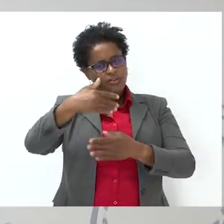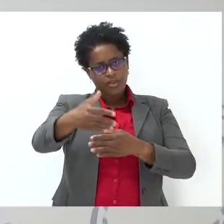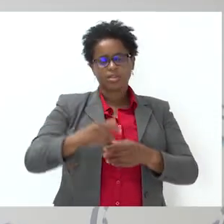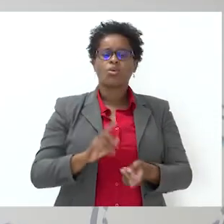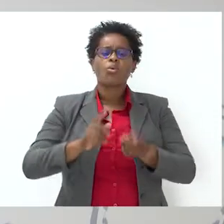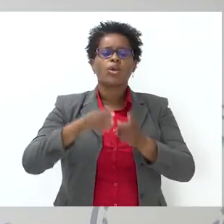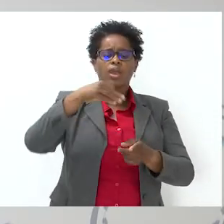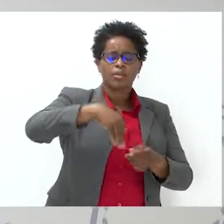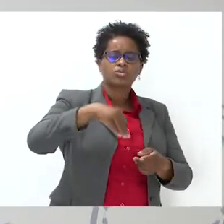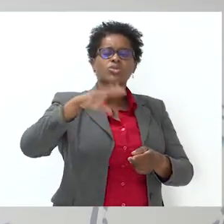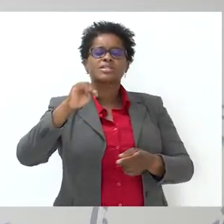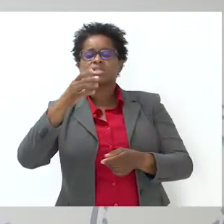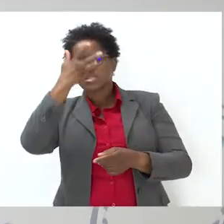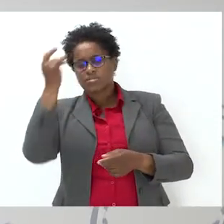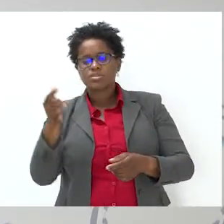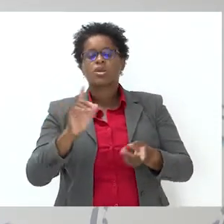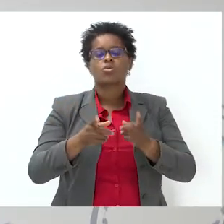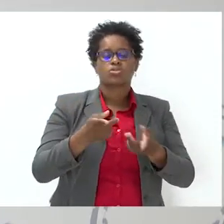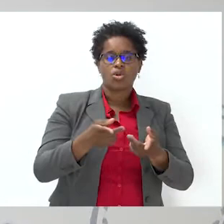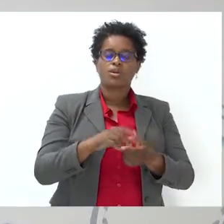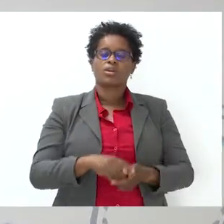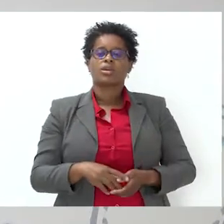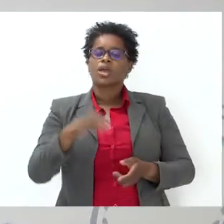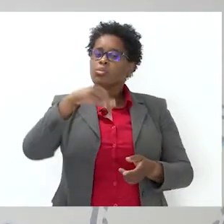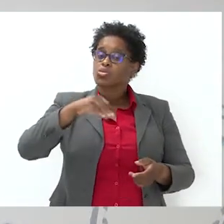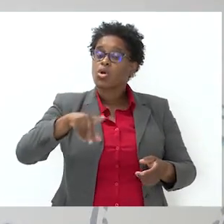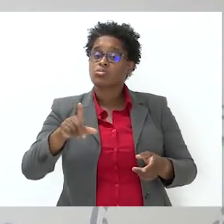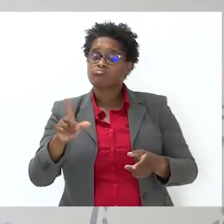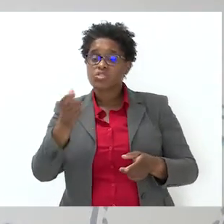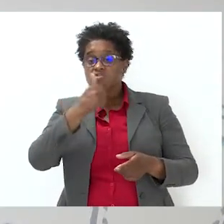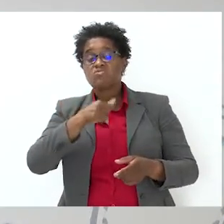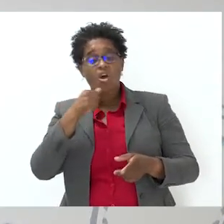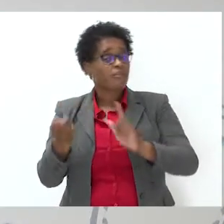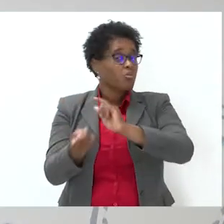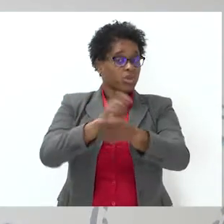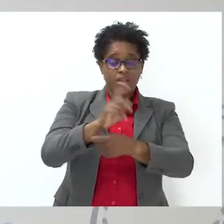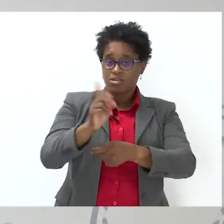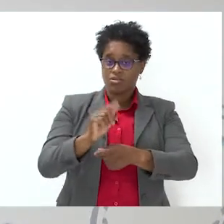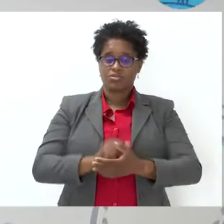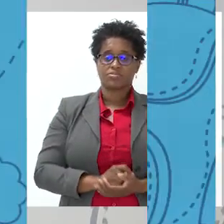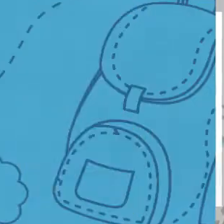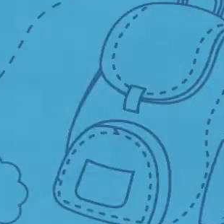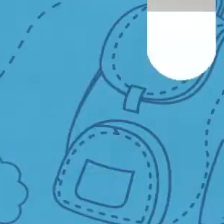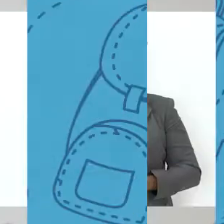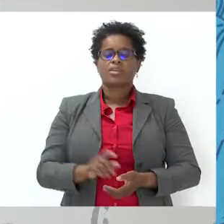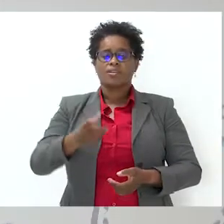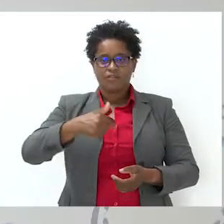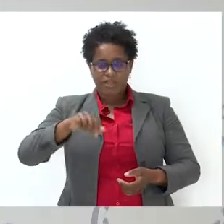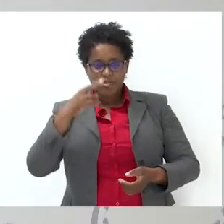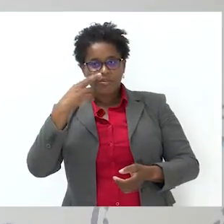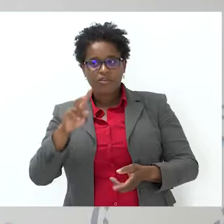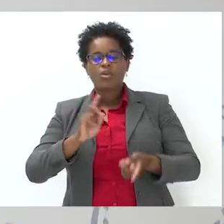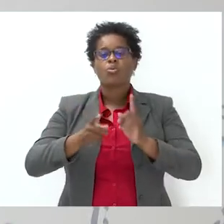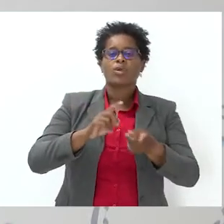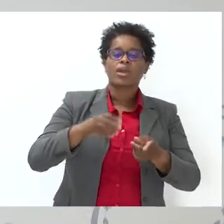O que são preposições simples? São aquelas preposições que não sofrem alterações. Vamos ver